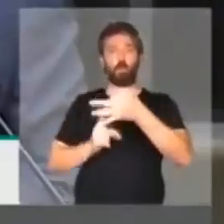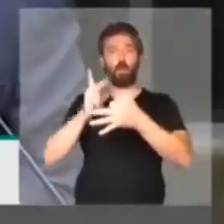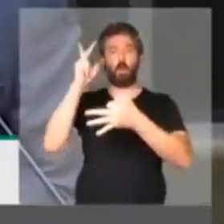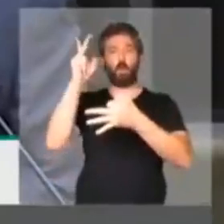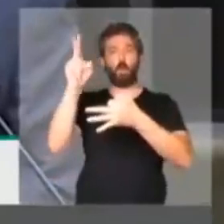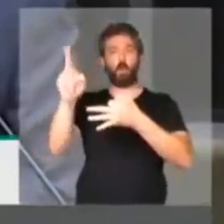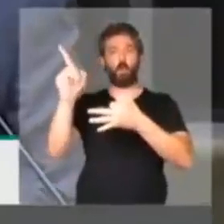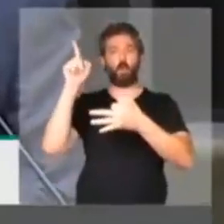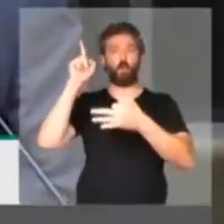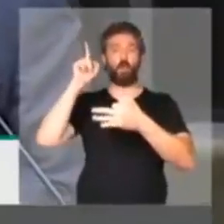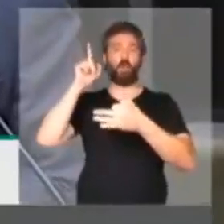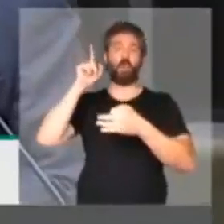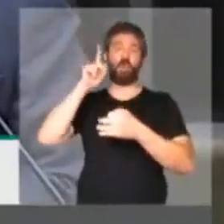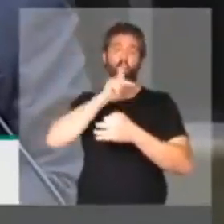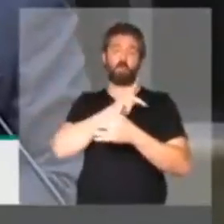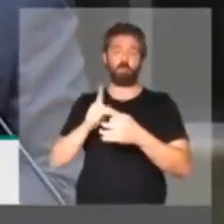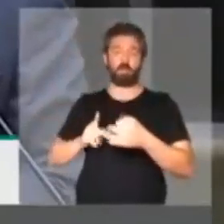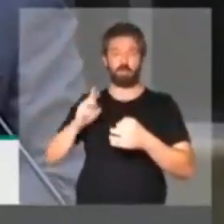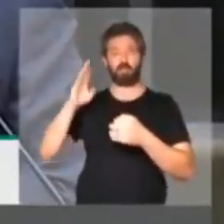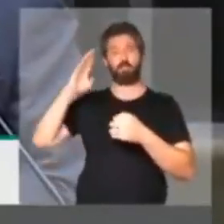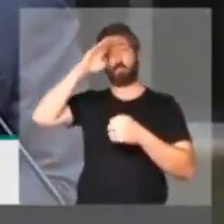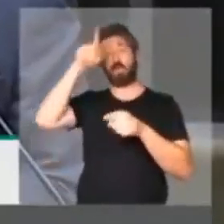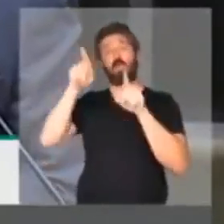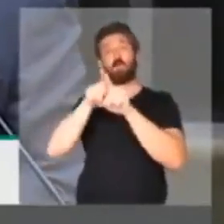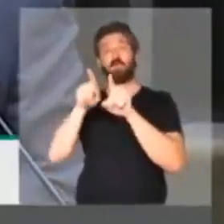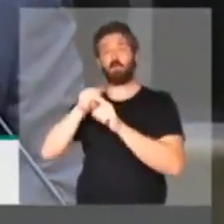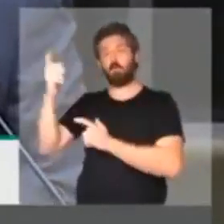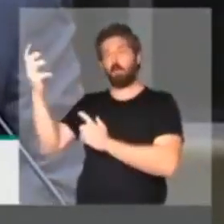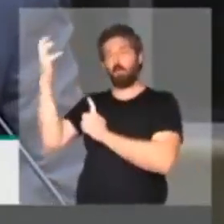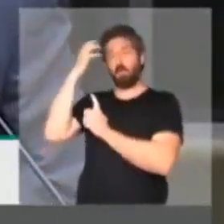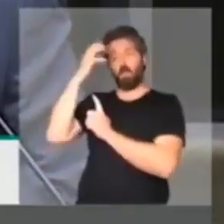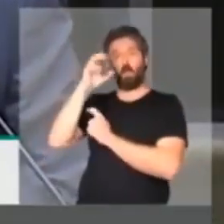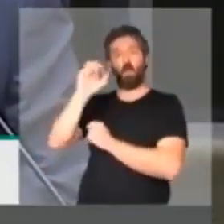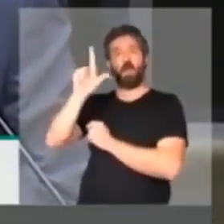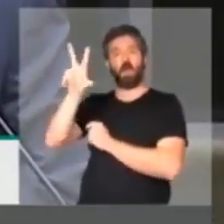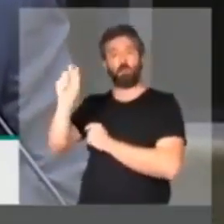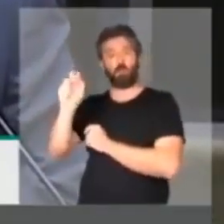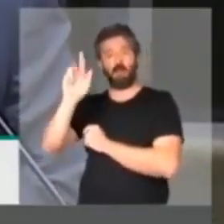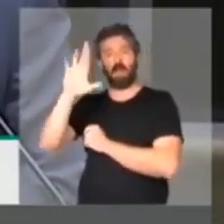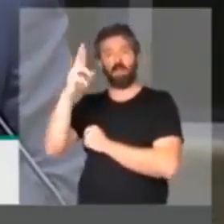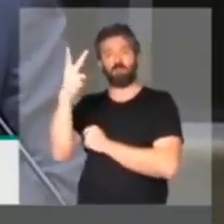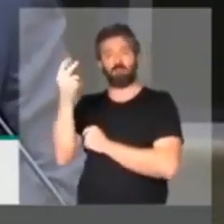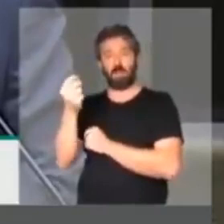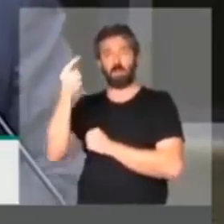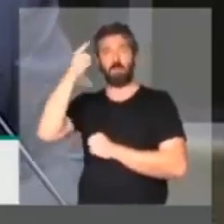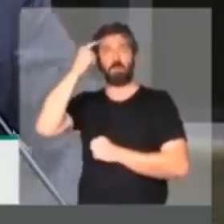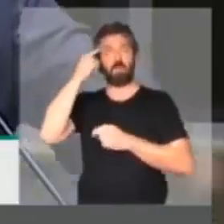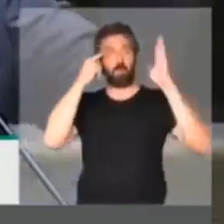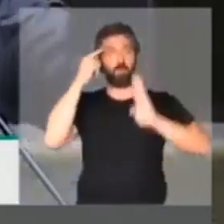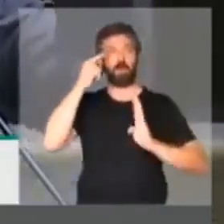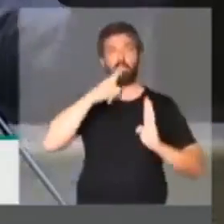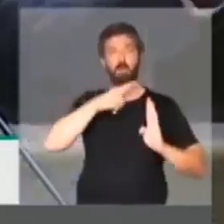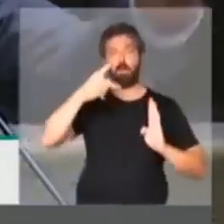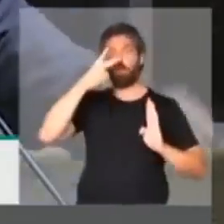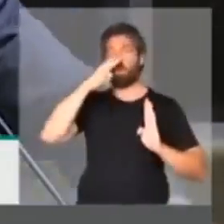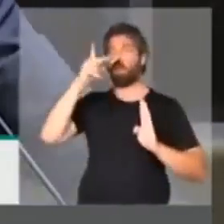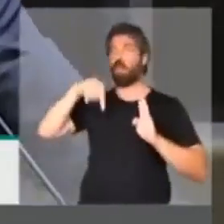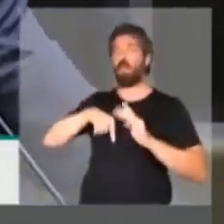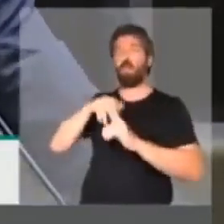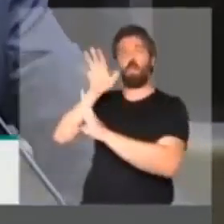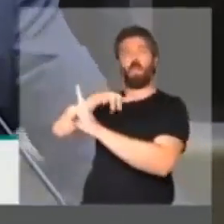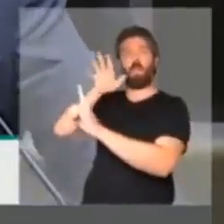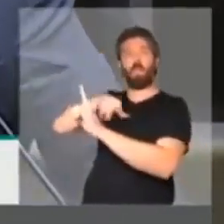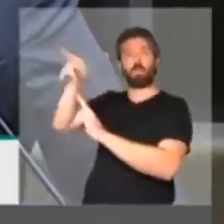do presidente e do seu guru, que gosta de enxergar o Brasil como um quintal dos Estados Unidos e que por